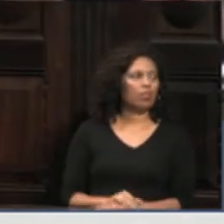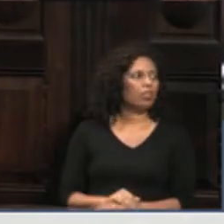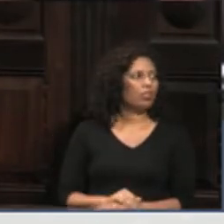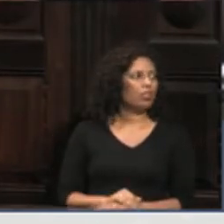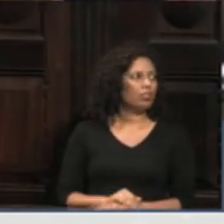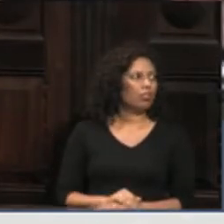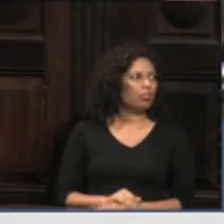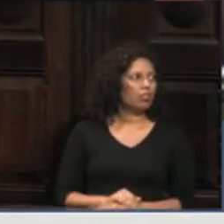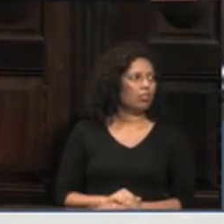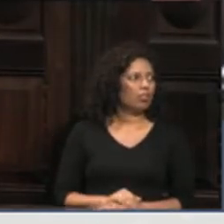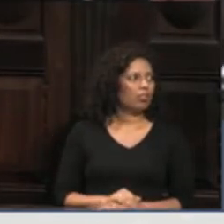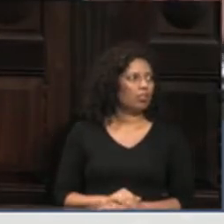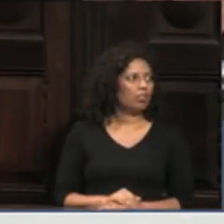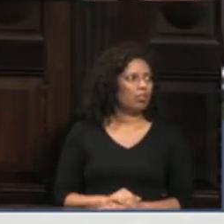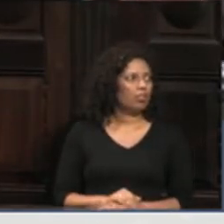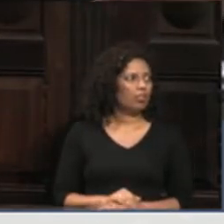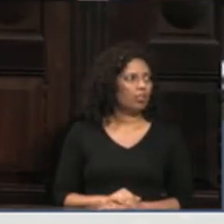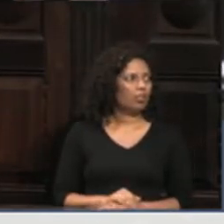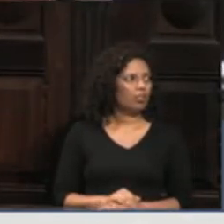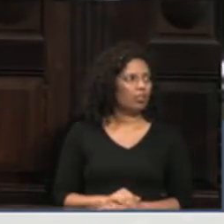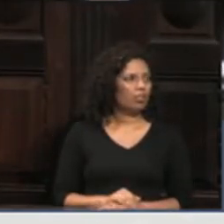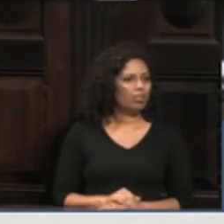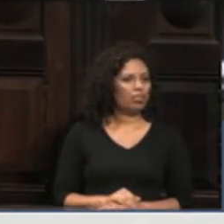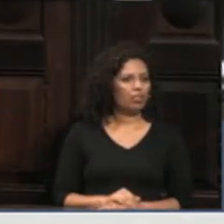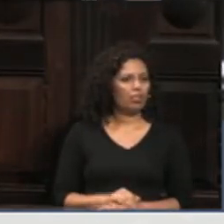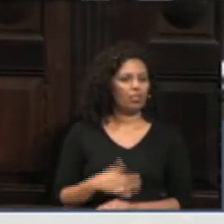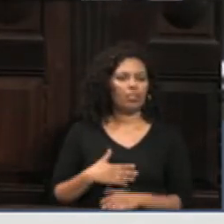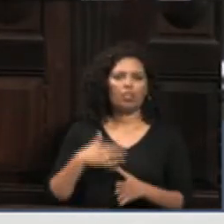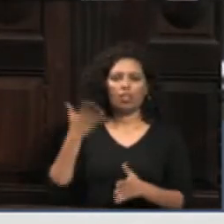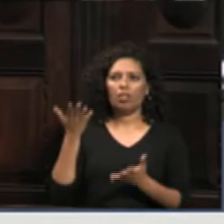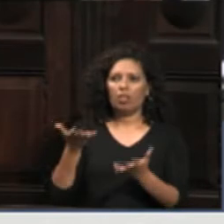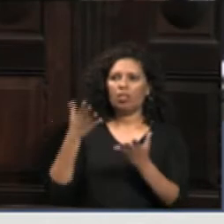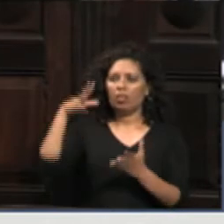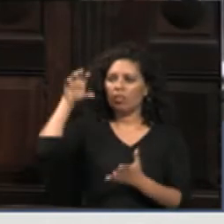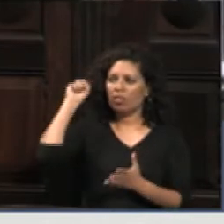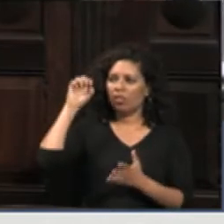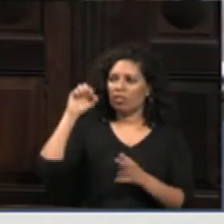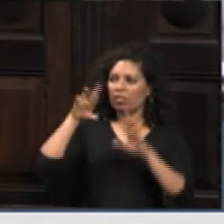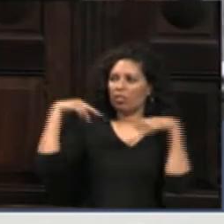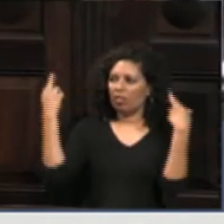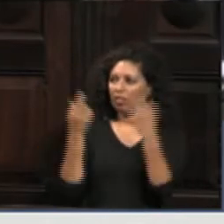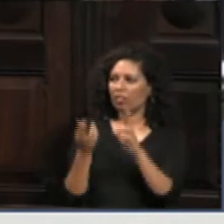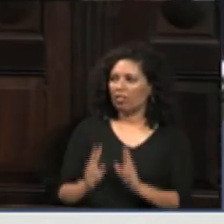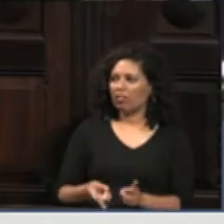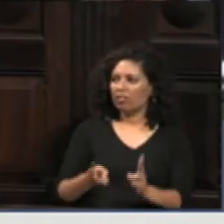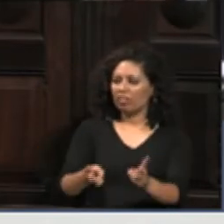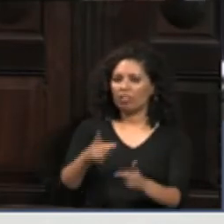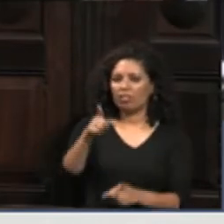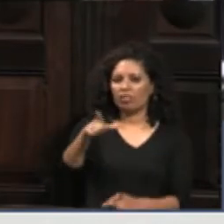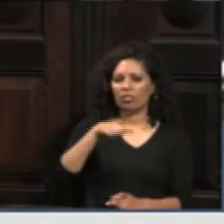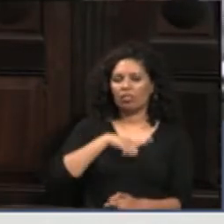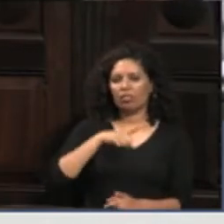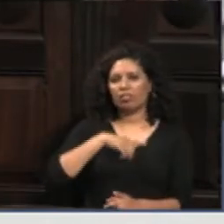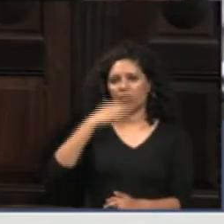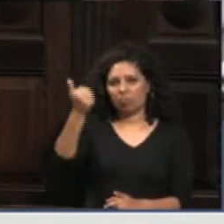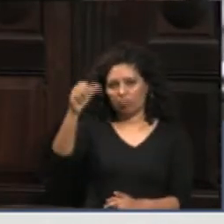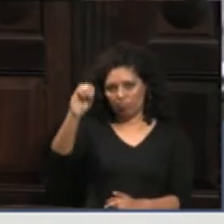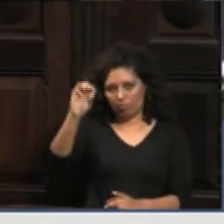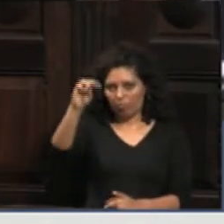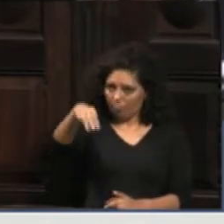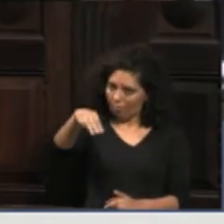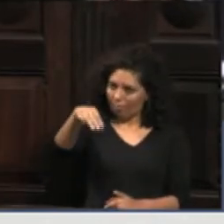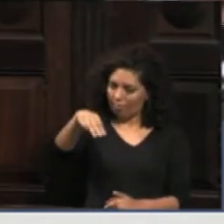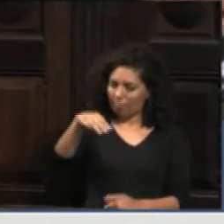Terei, não. Além da alegria de ouvi-lo, está reaberta a sessão. Vossa Excelência dispõe de